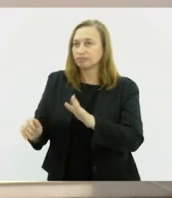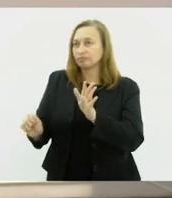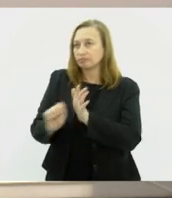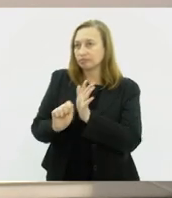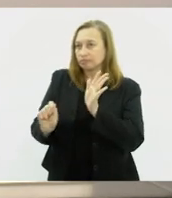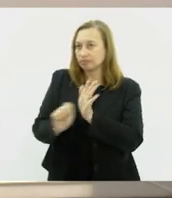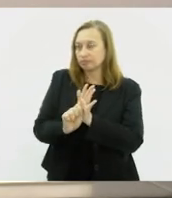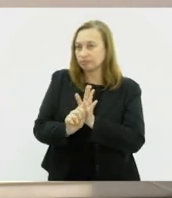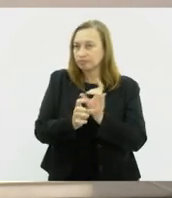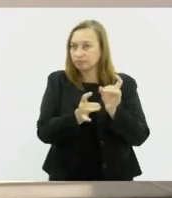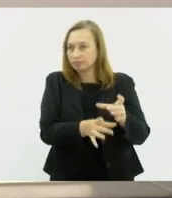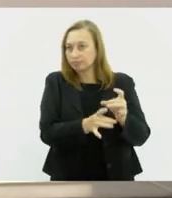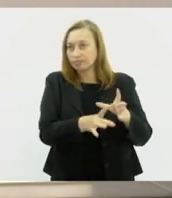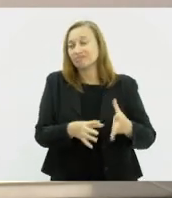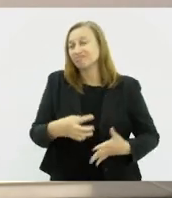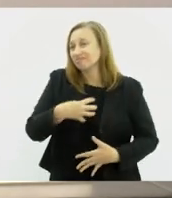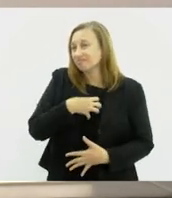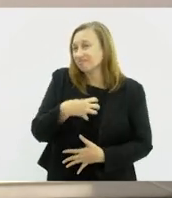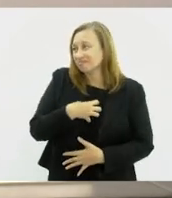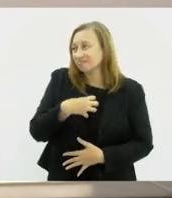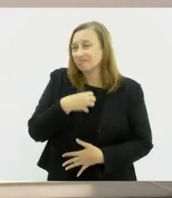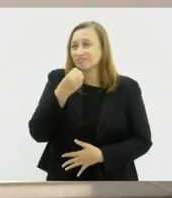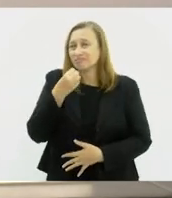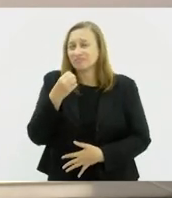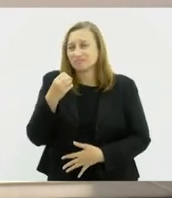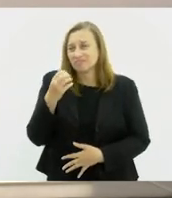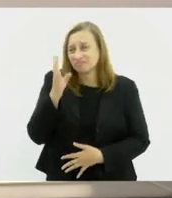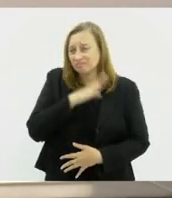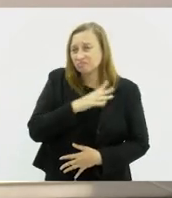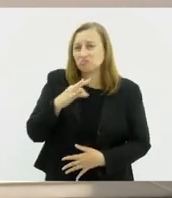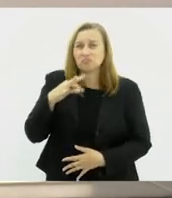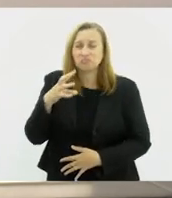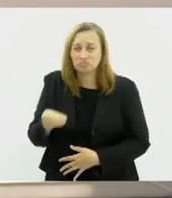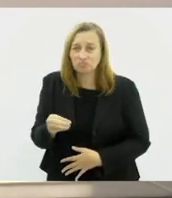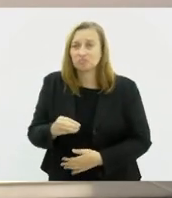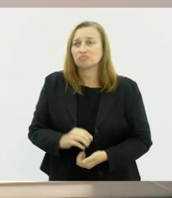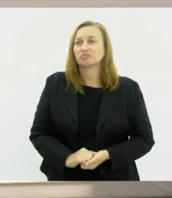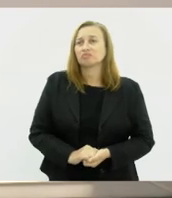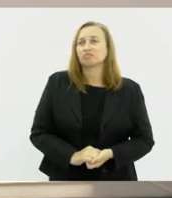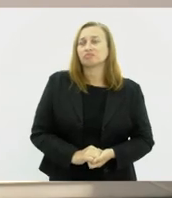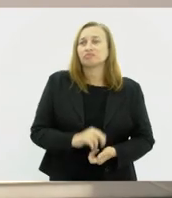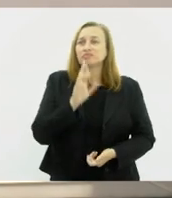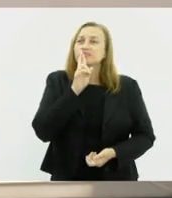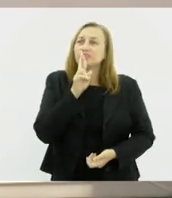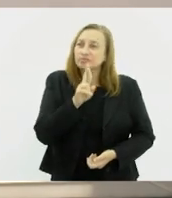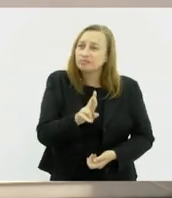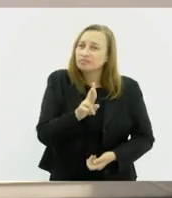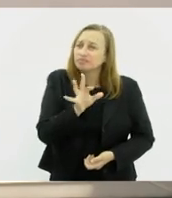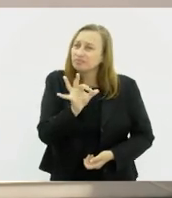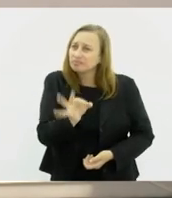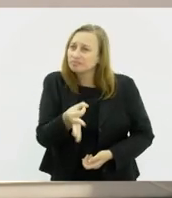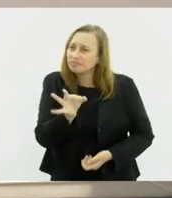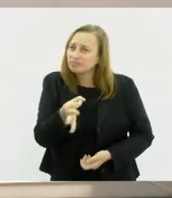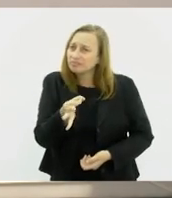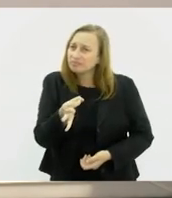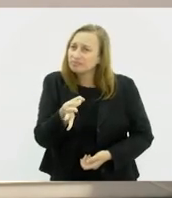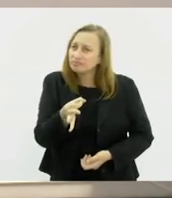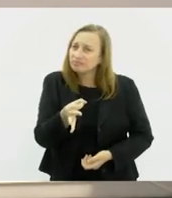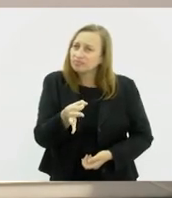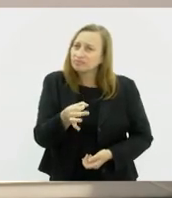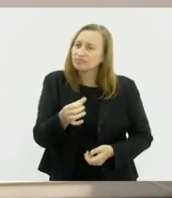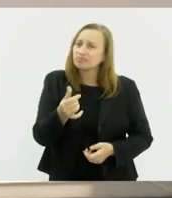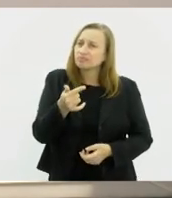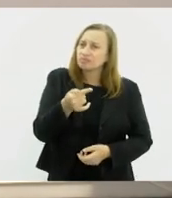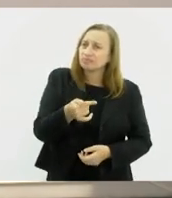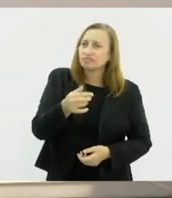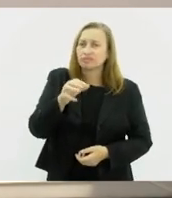né a gente se sente Muito angustiado com tudo isso e Endo especificamente sobre a súmula 70